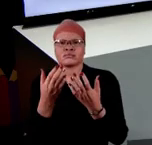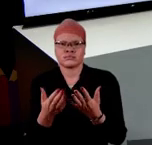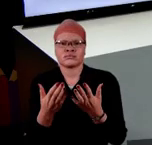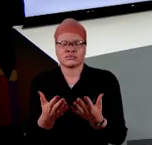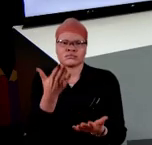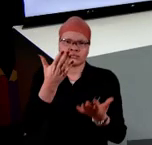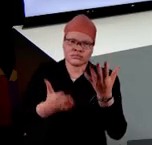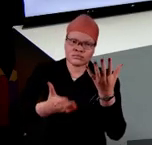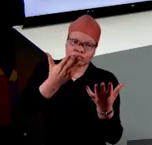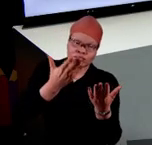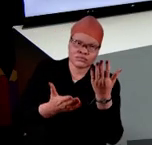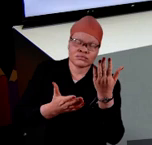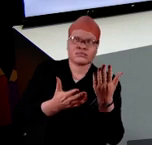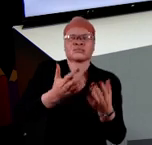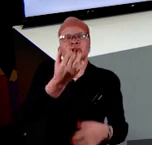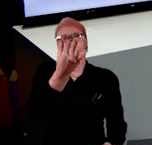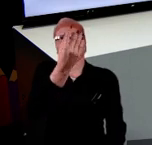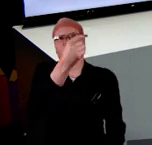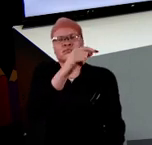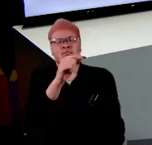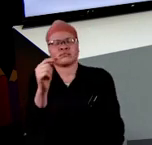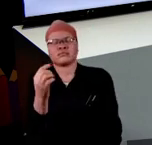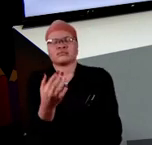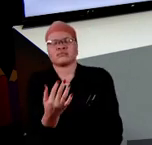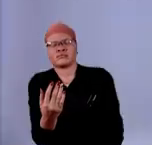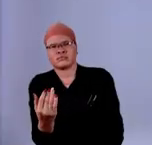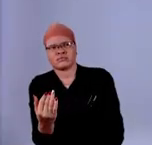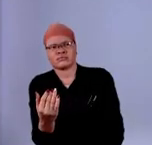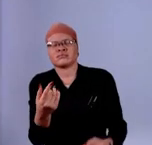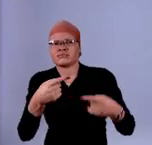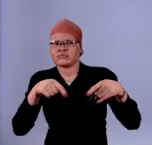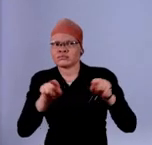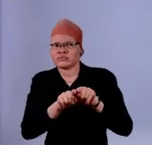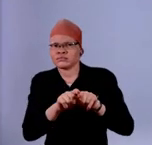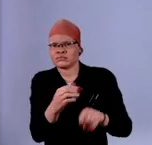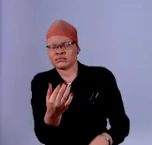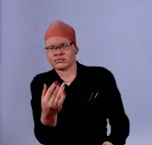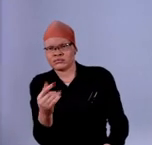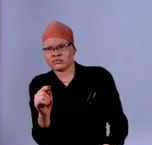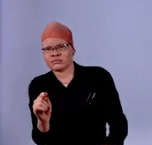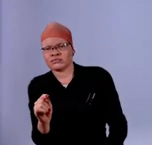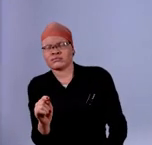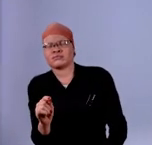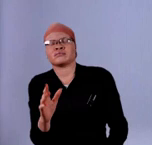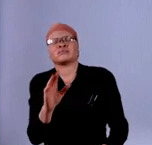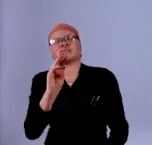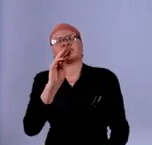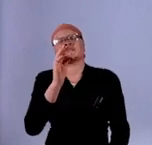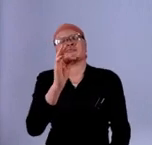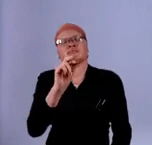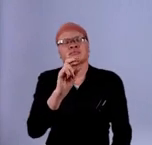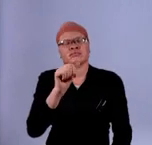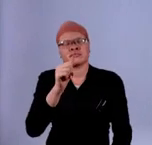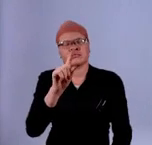vamos para a comparação de frações com mesmo denominador a passar 21